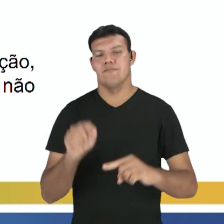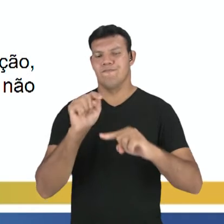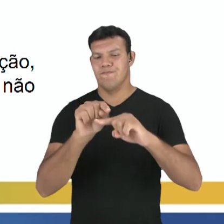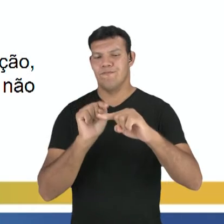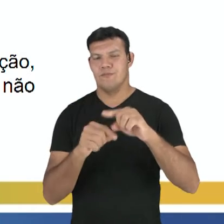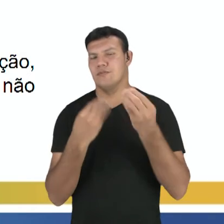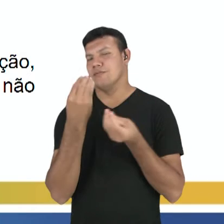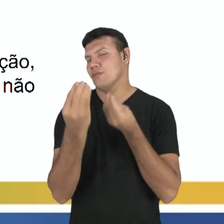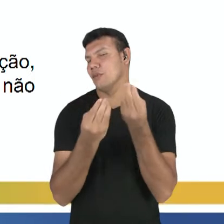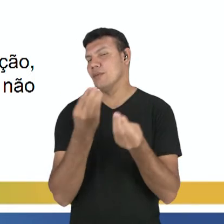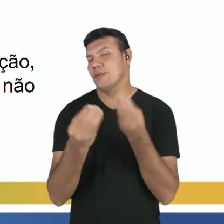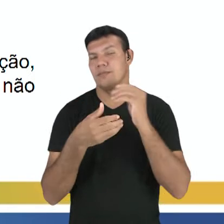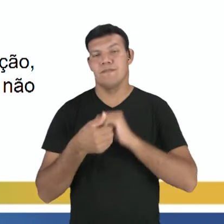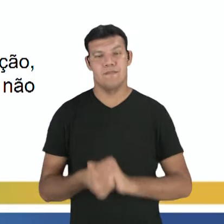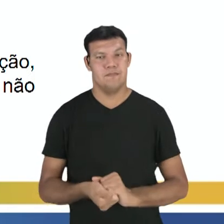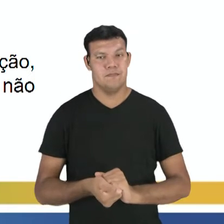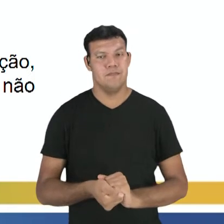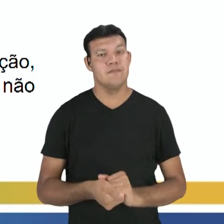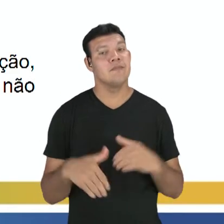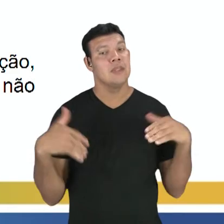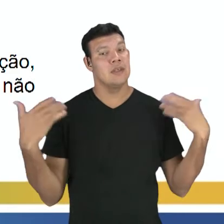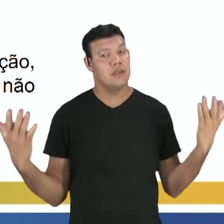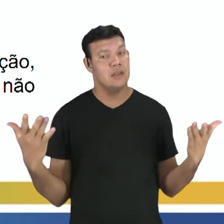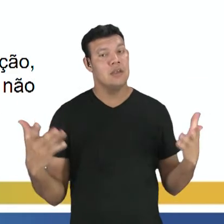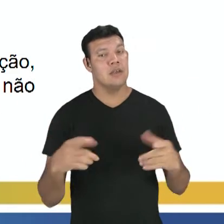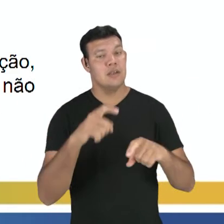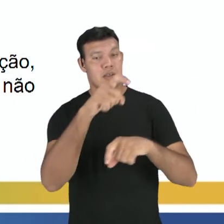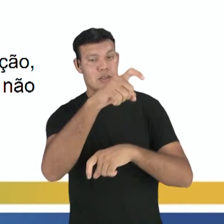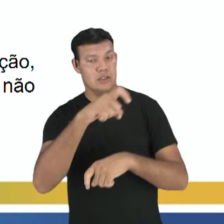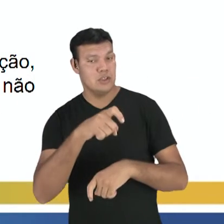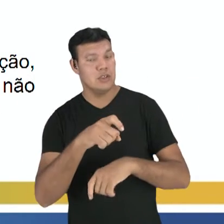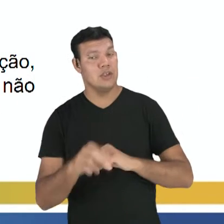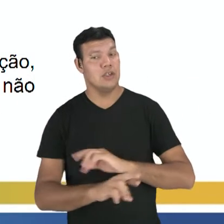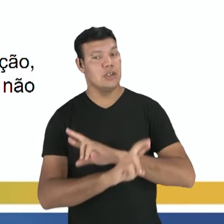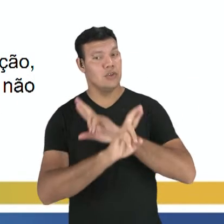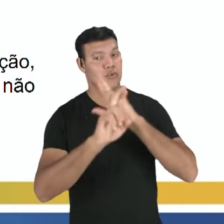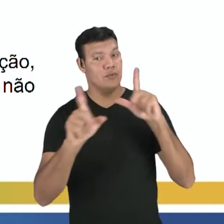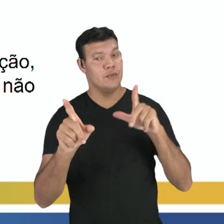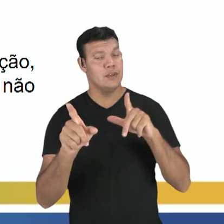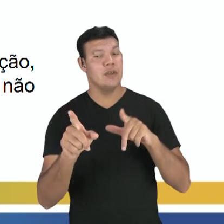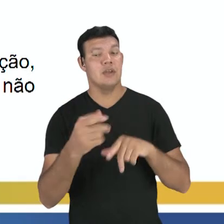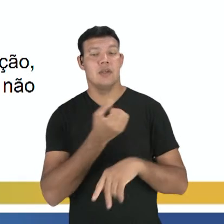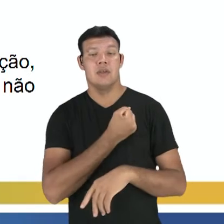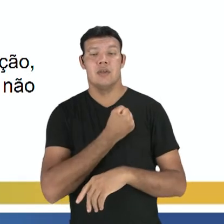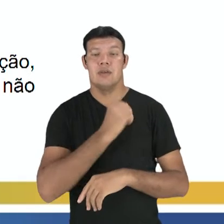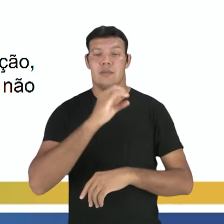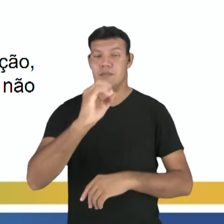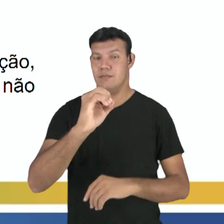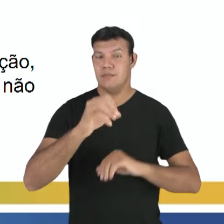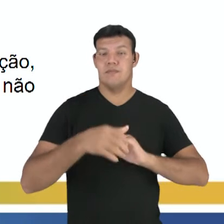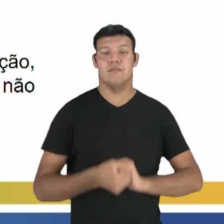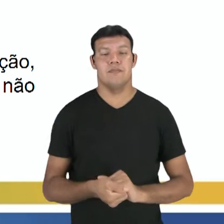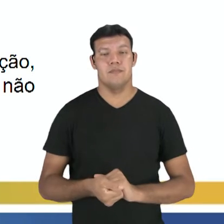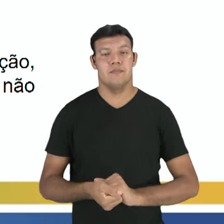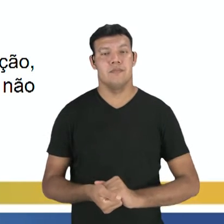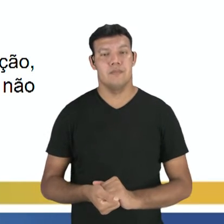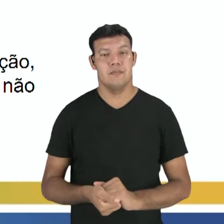zero. Então, por isso que a gente fala logo, o x não pode ser igual a zero. Já que